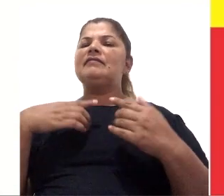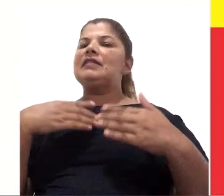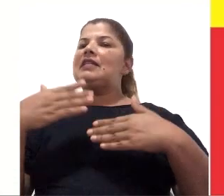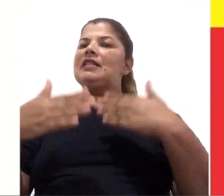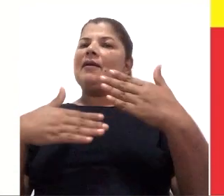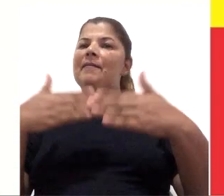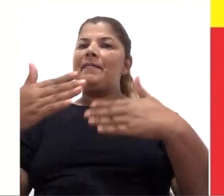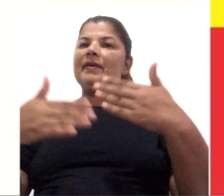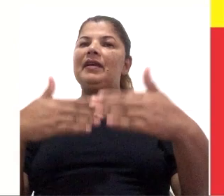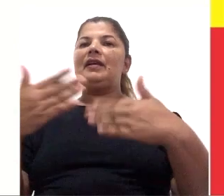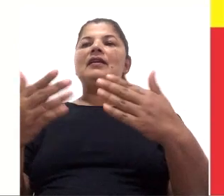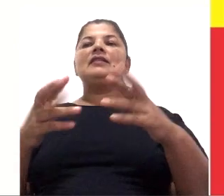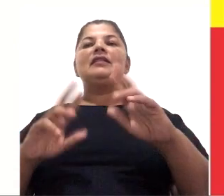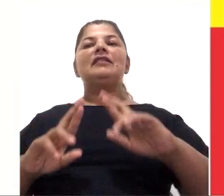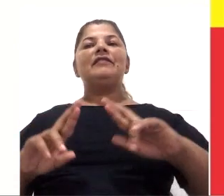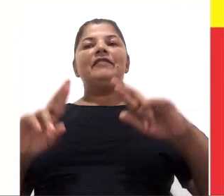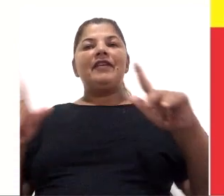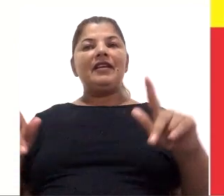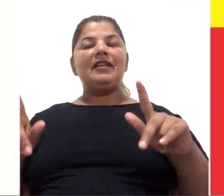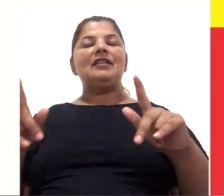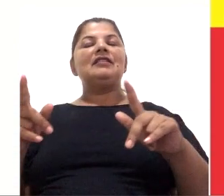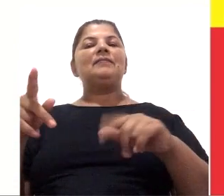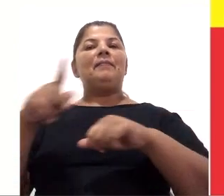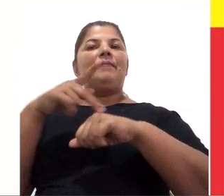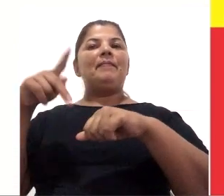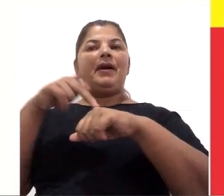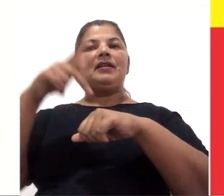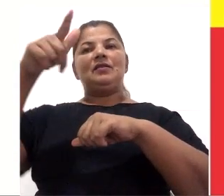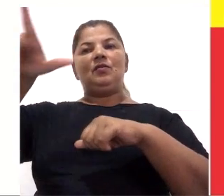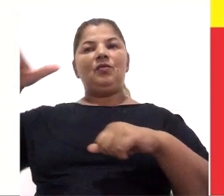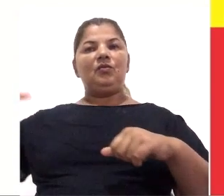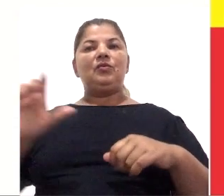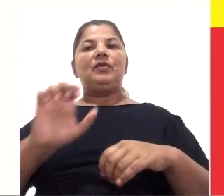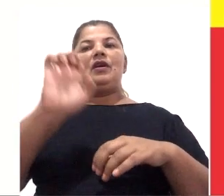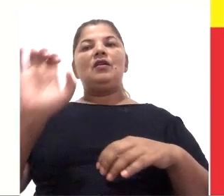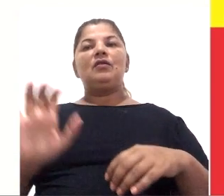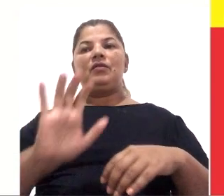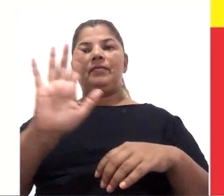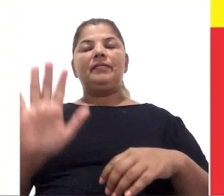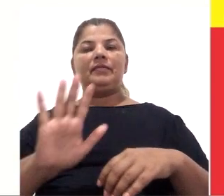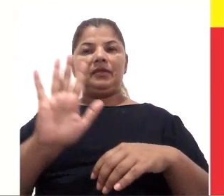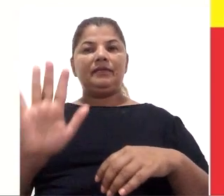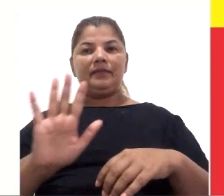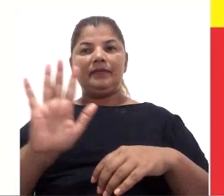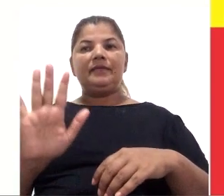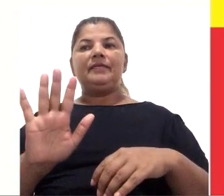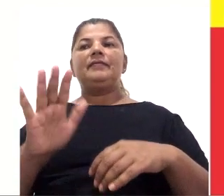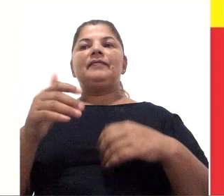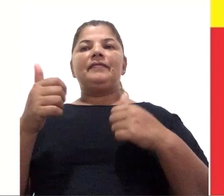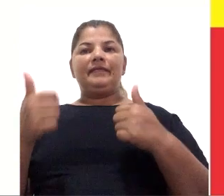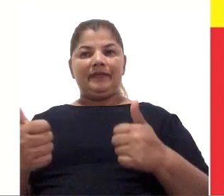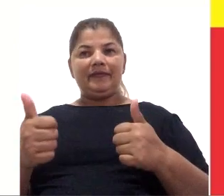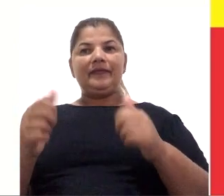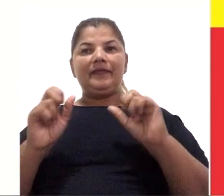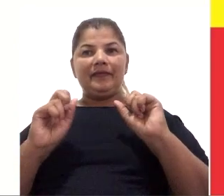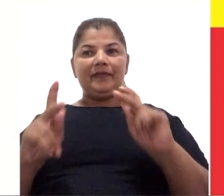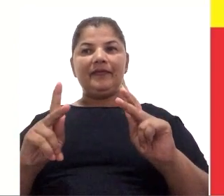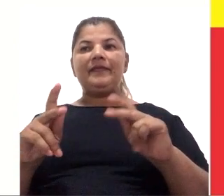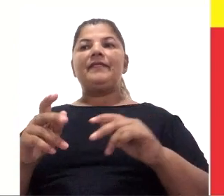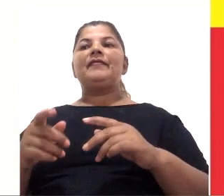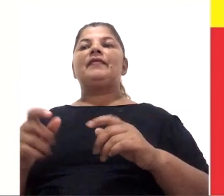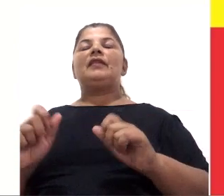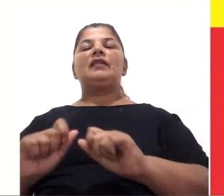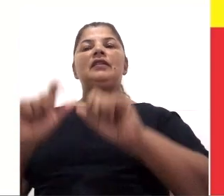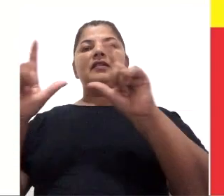uma dinâmica de produção diferente dos outros países da Europa, por exemplo, ou da Ásia. Ok, sétimo